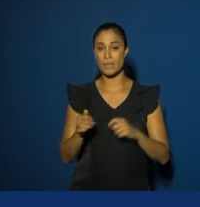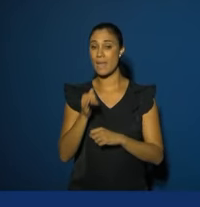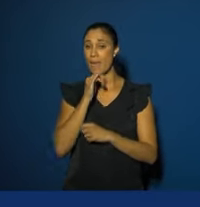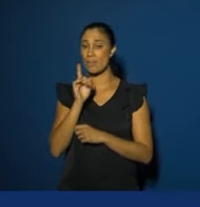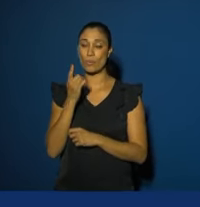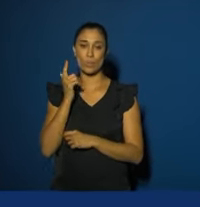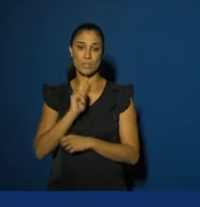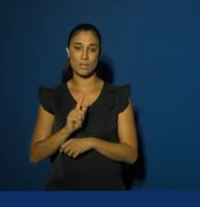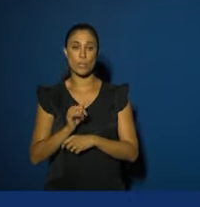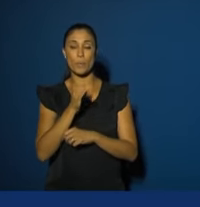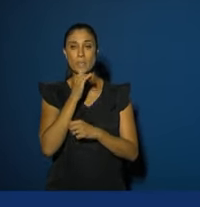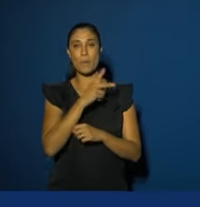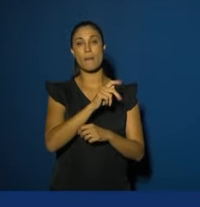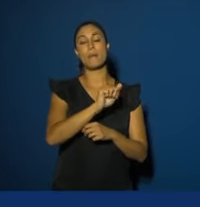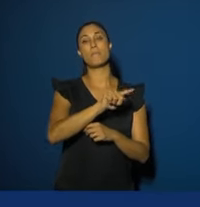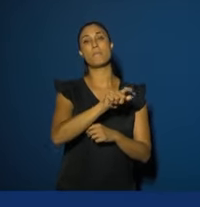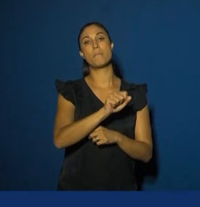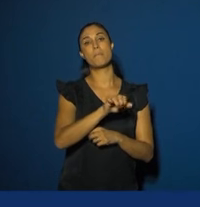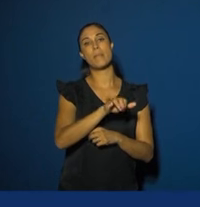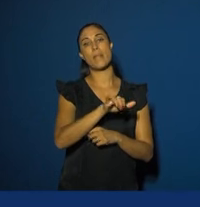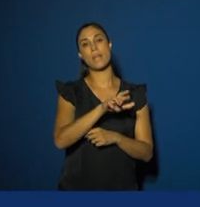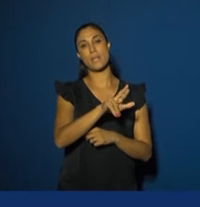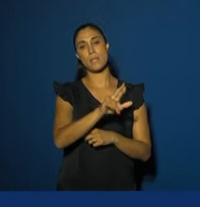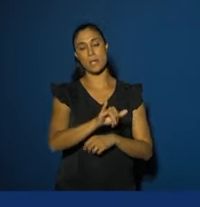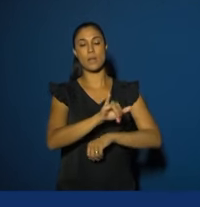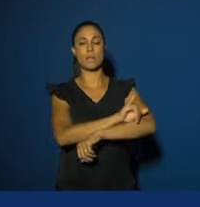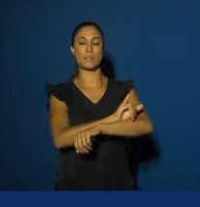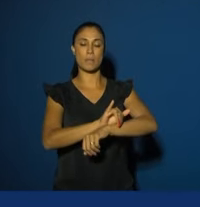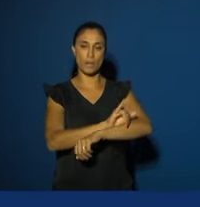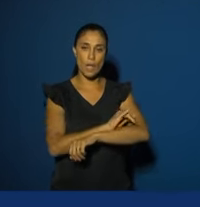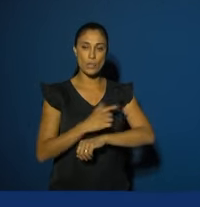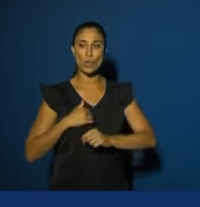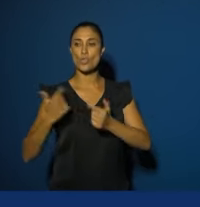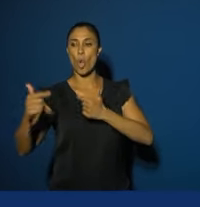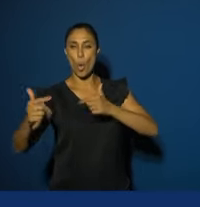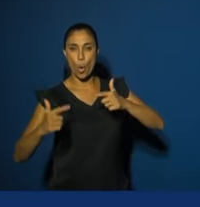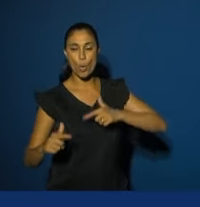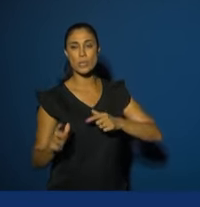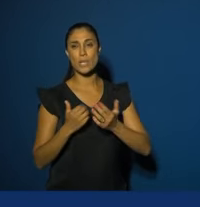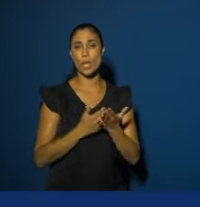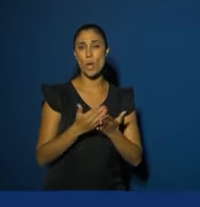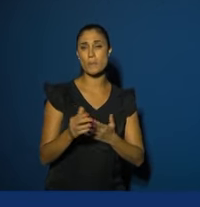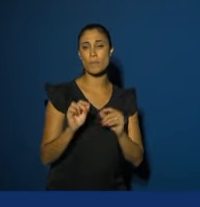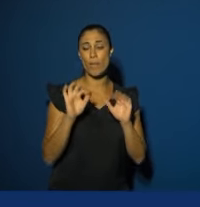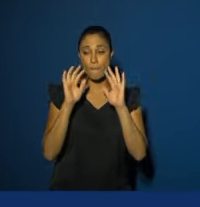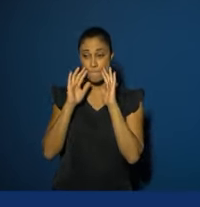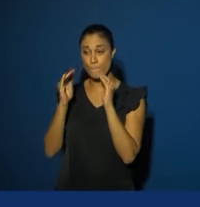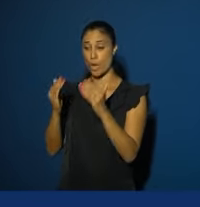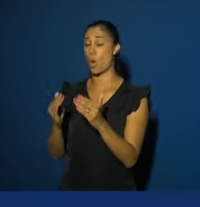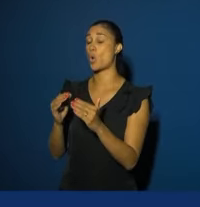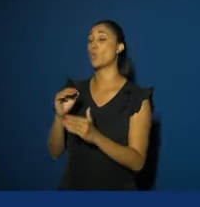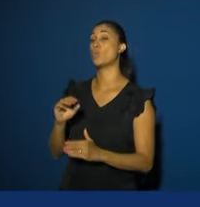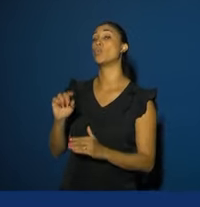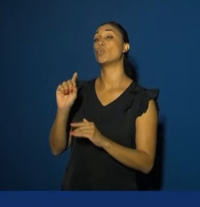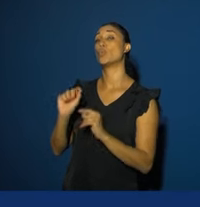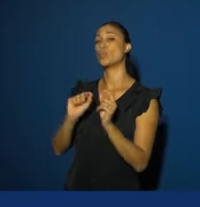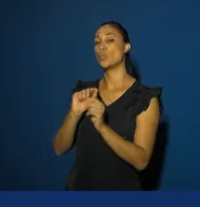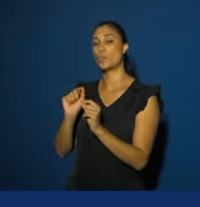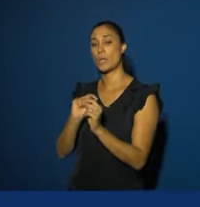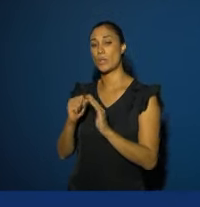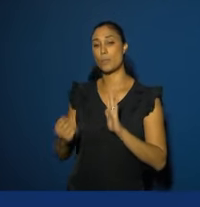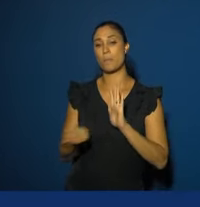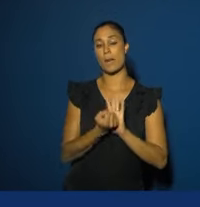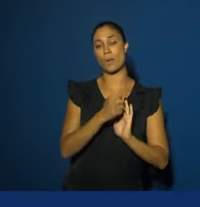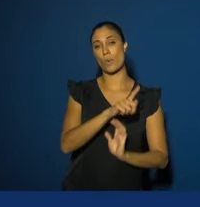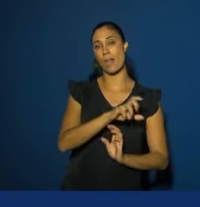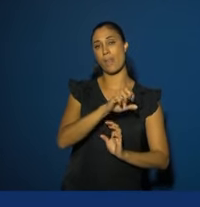vieram então players internacionais players estratégicos de outros segmentos que começavam a mirar o setor de saneamento no momento das discussões do Marco